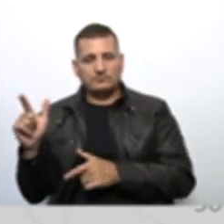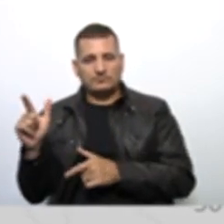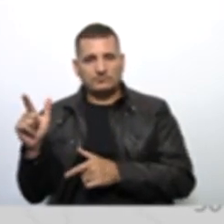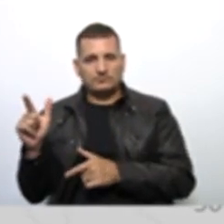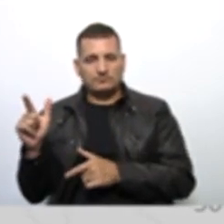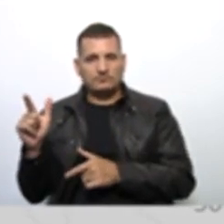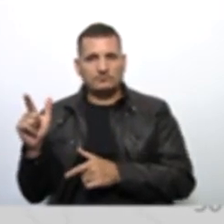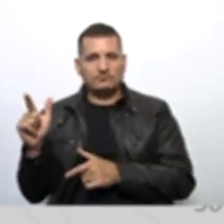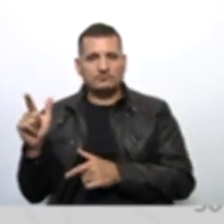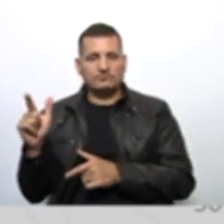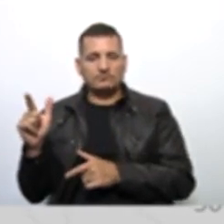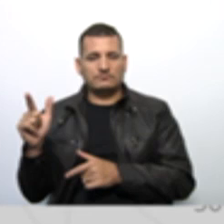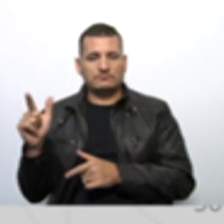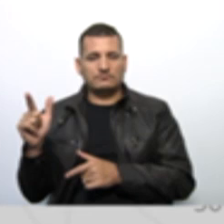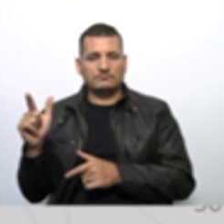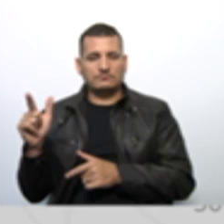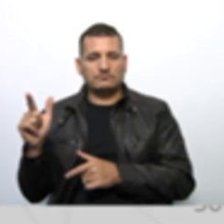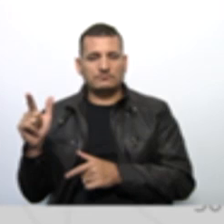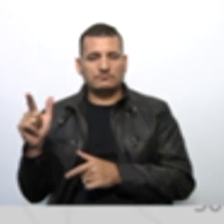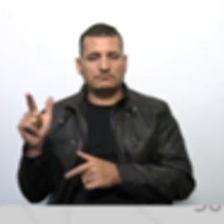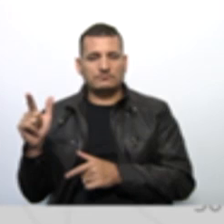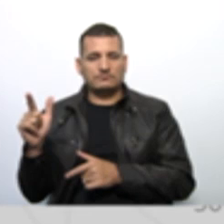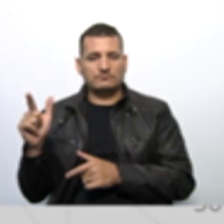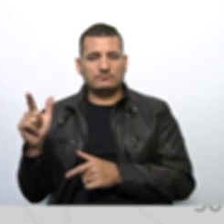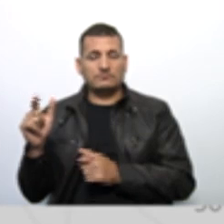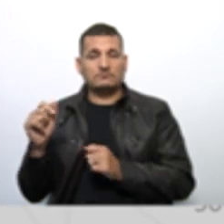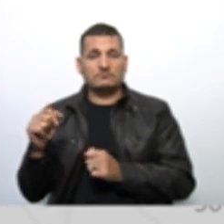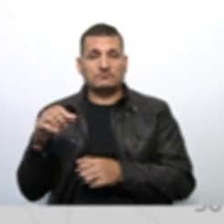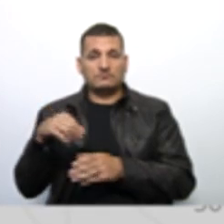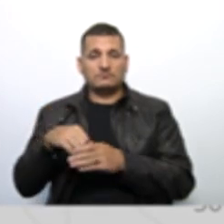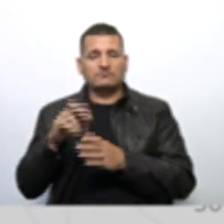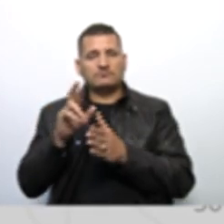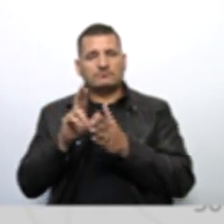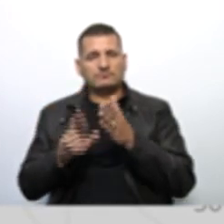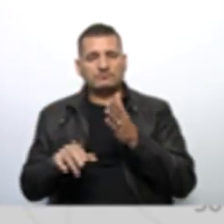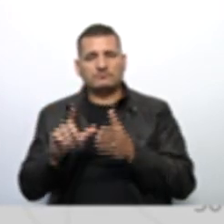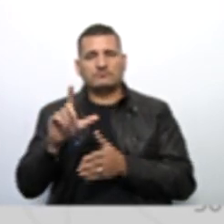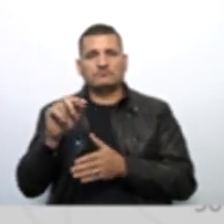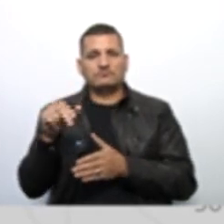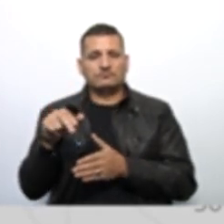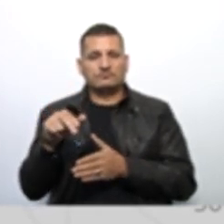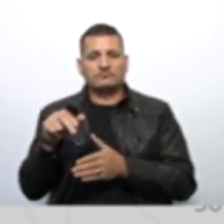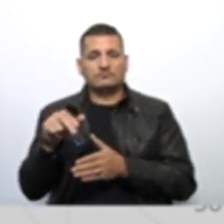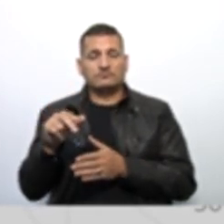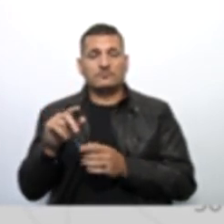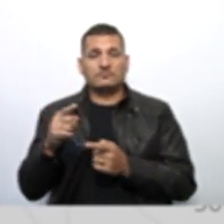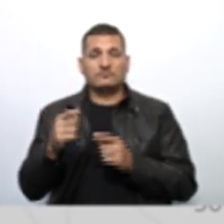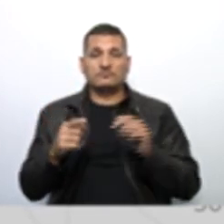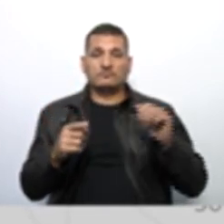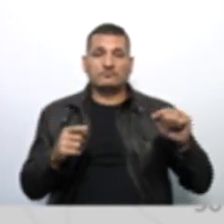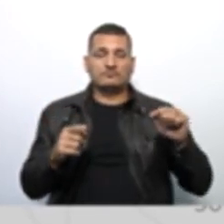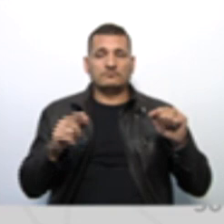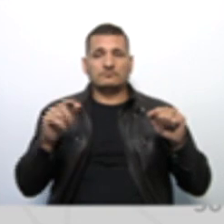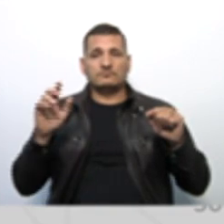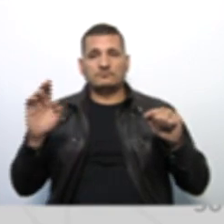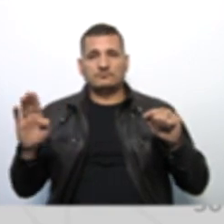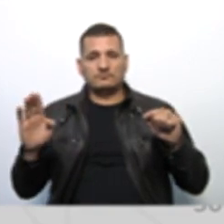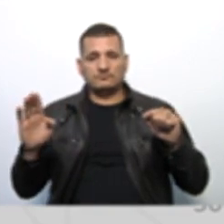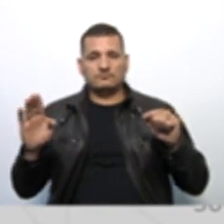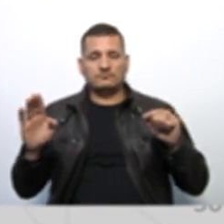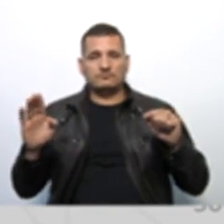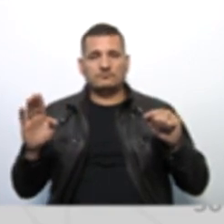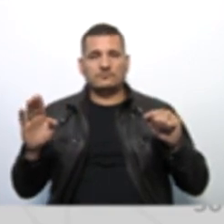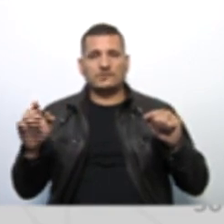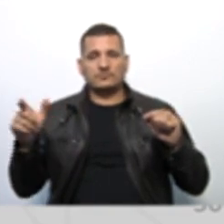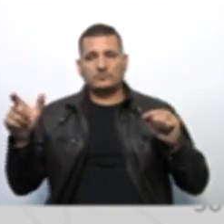B, podendo ter também várias LANs, porém a interligação entre o A e o B são em